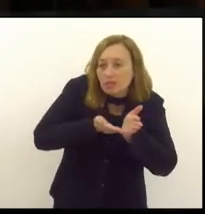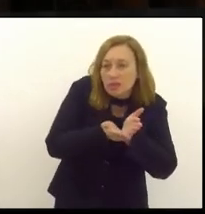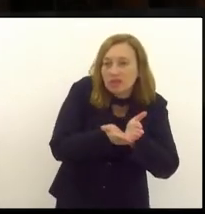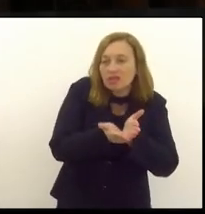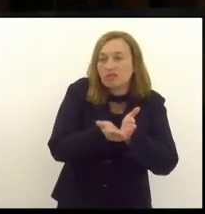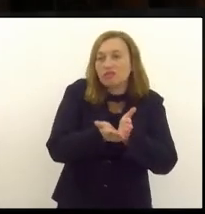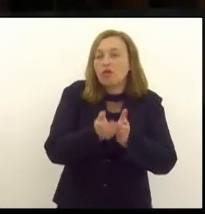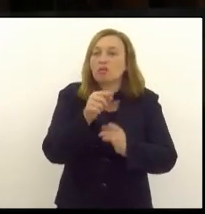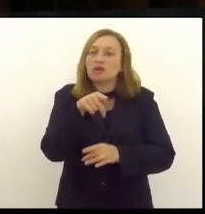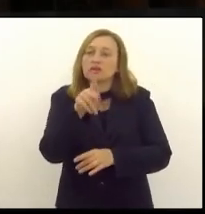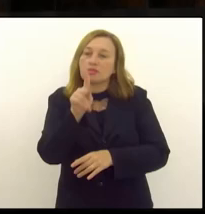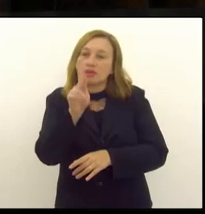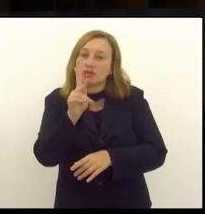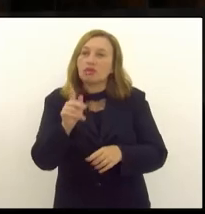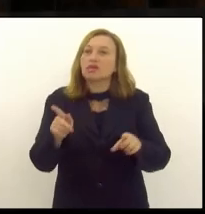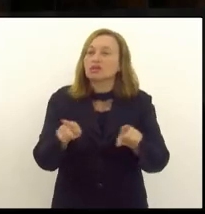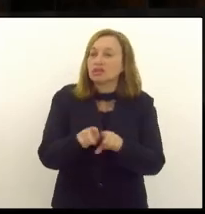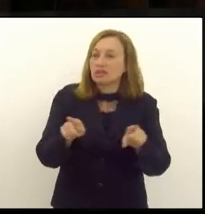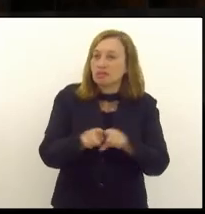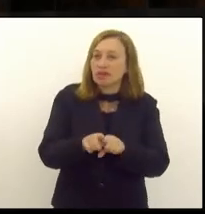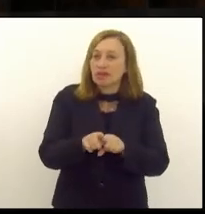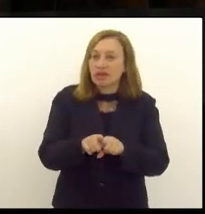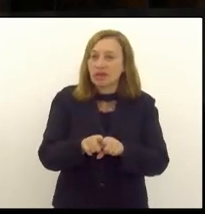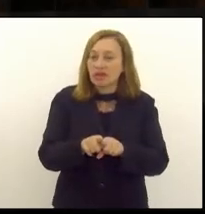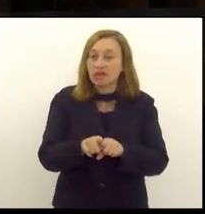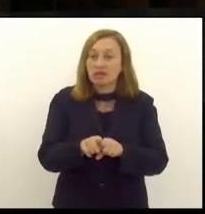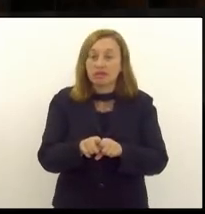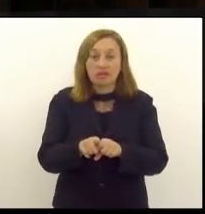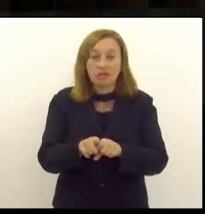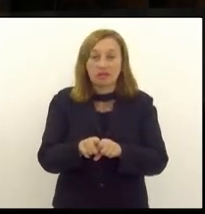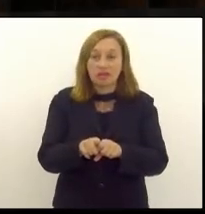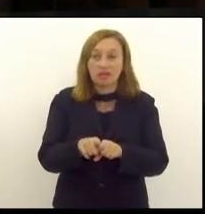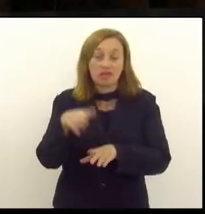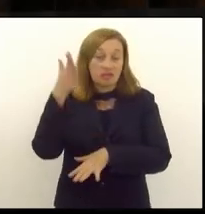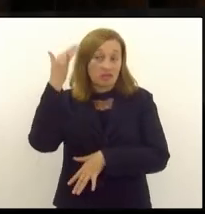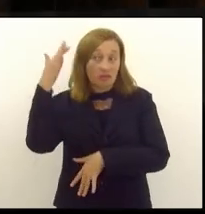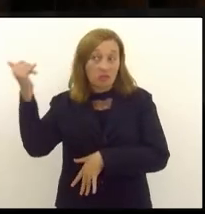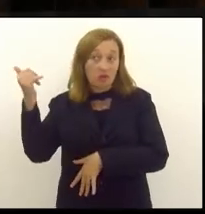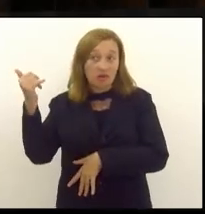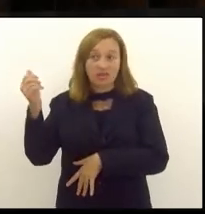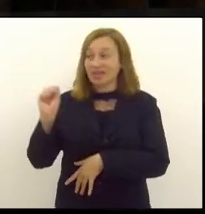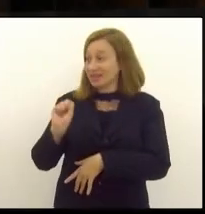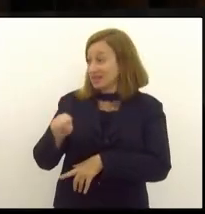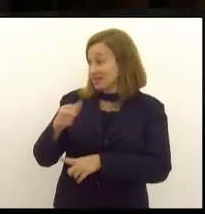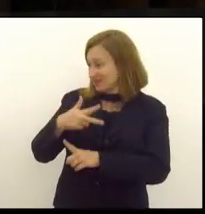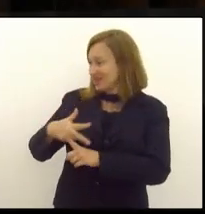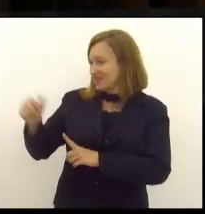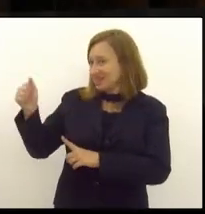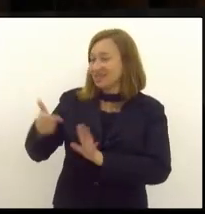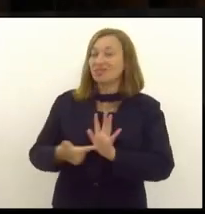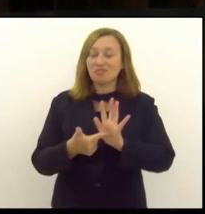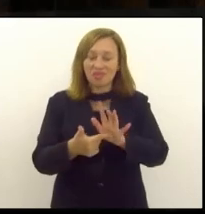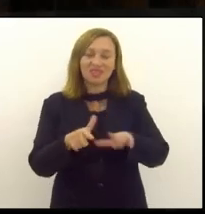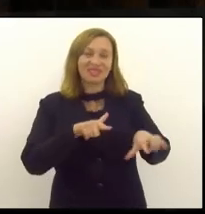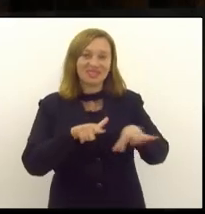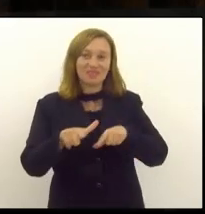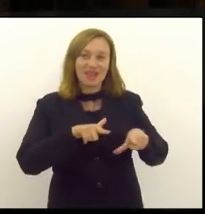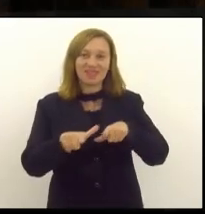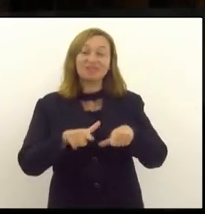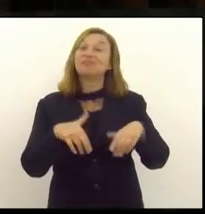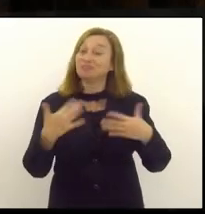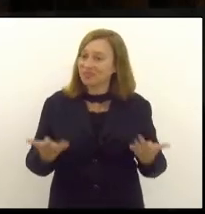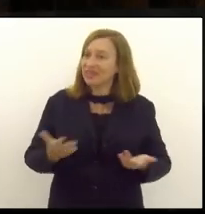tendo sido, inclusive, estrela do documentário Assim Venceremos, que mostra esse trabalho,